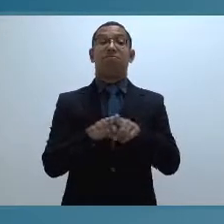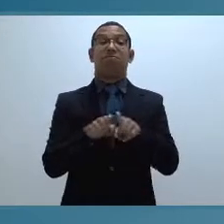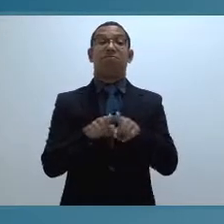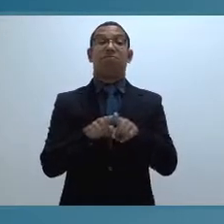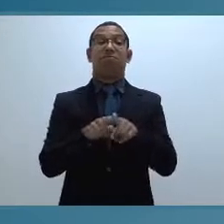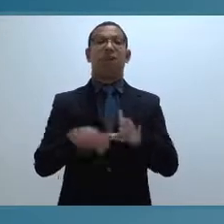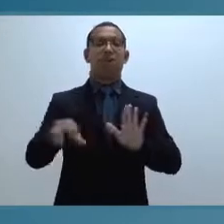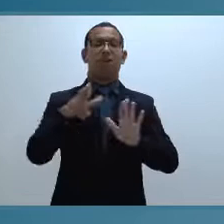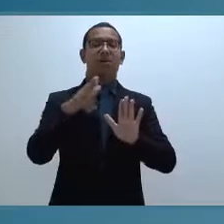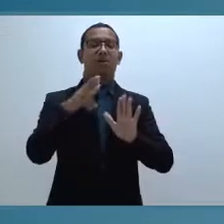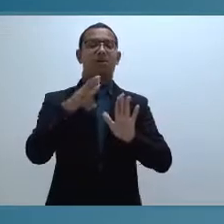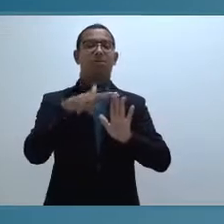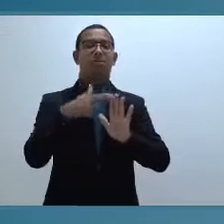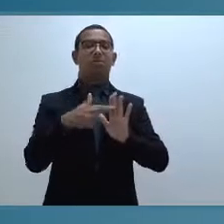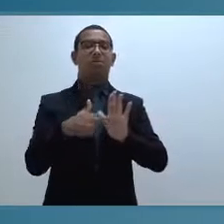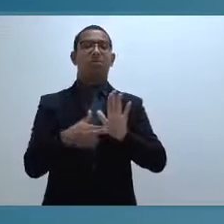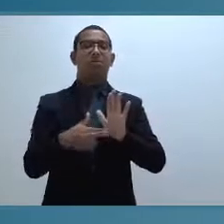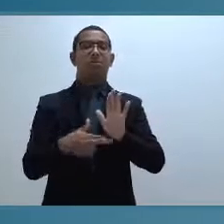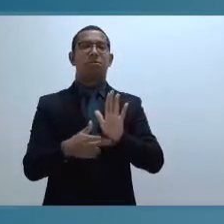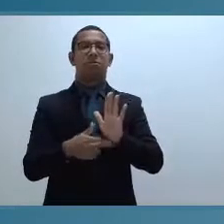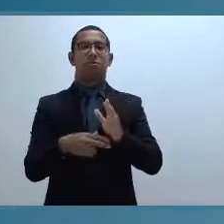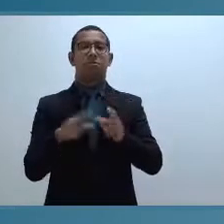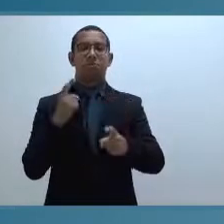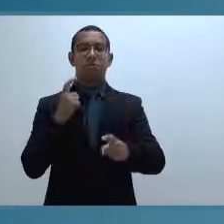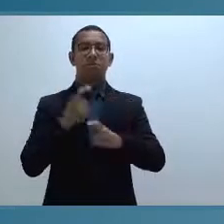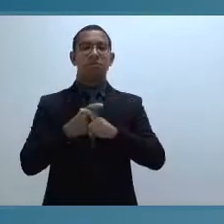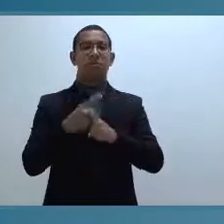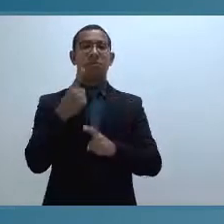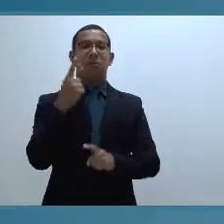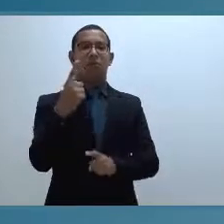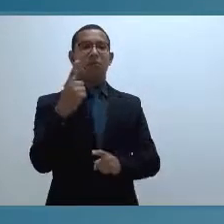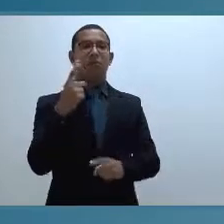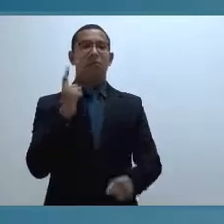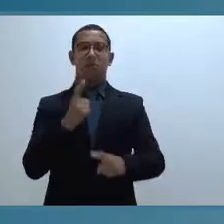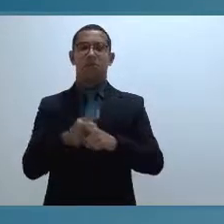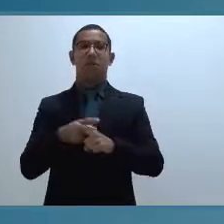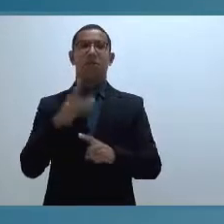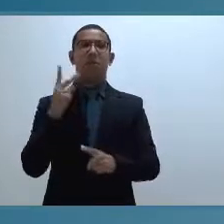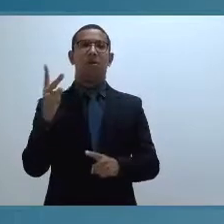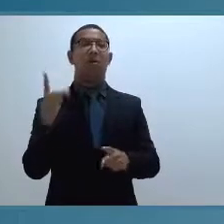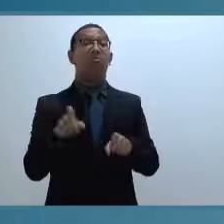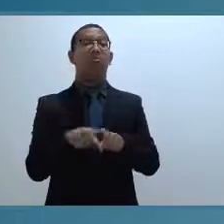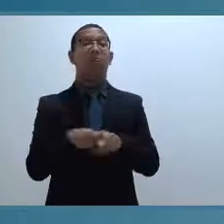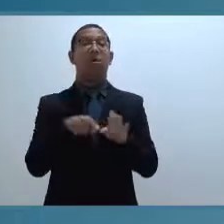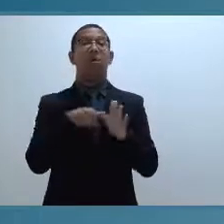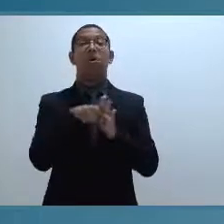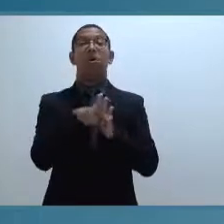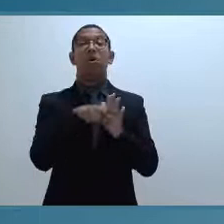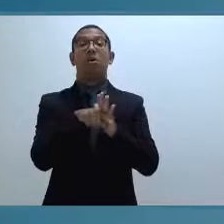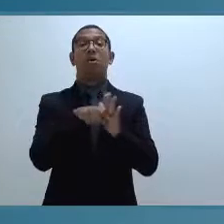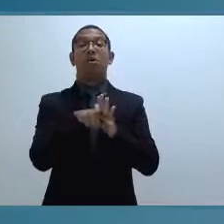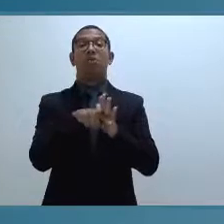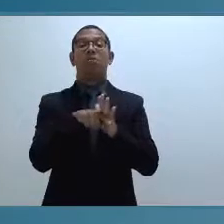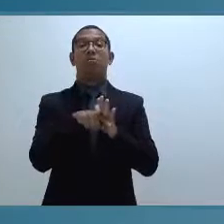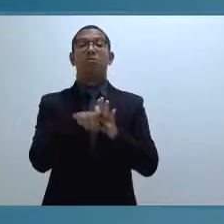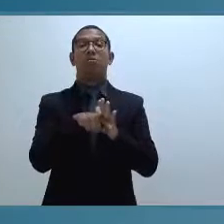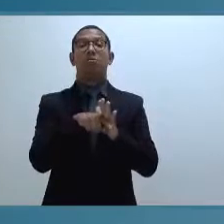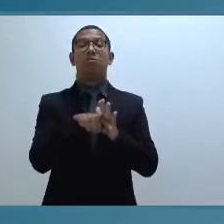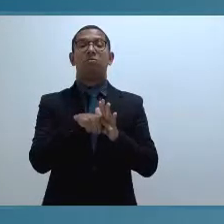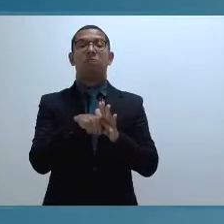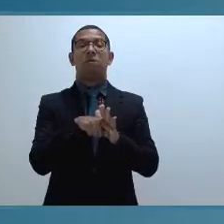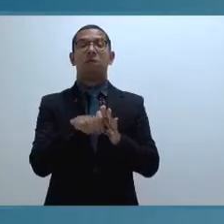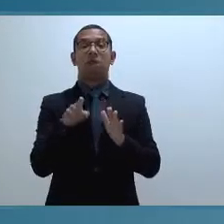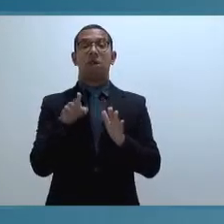requisitos constantes no inciso 1 e 2, devendo também ser observado o CAPT, que aduz somente em